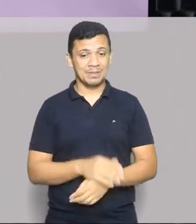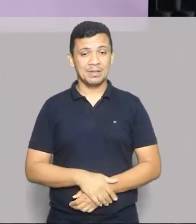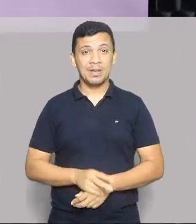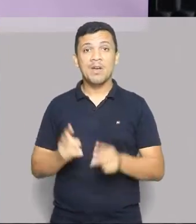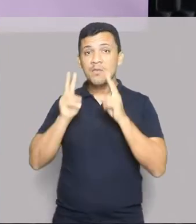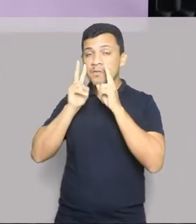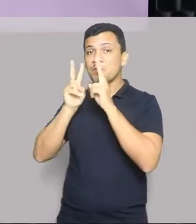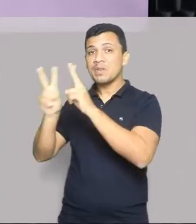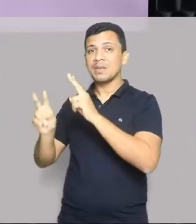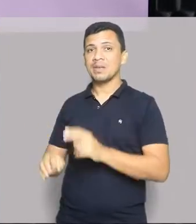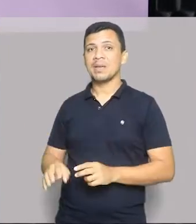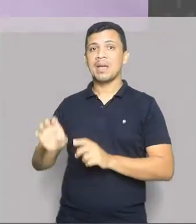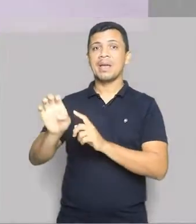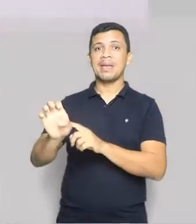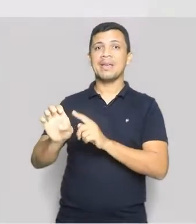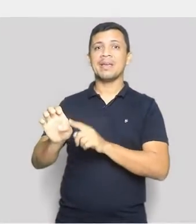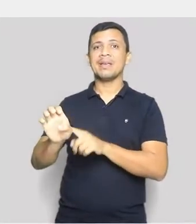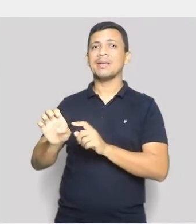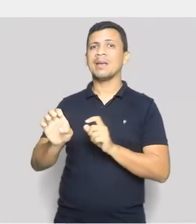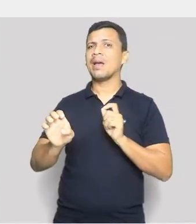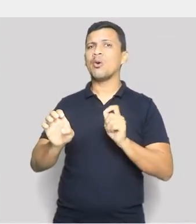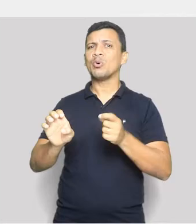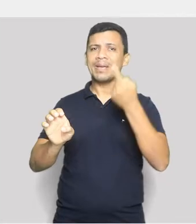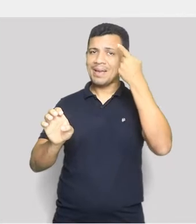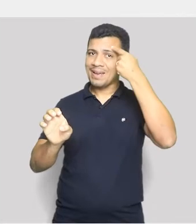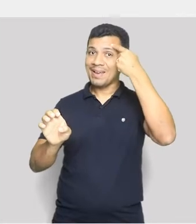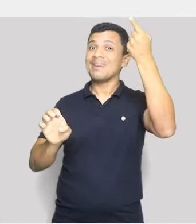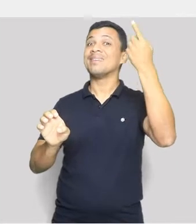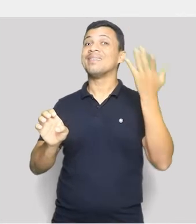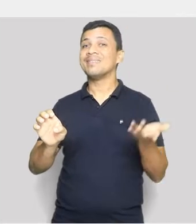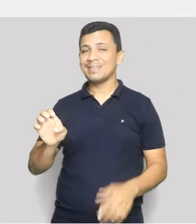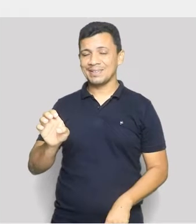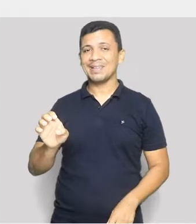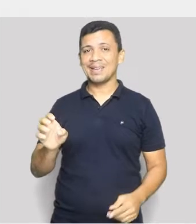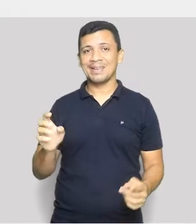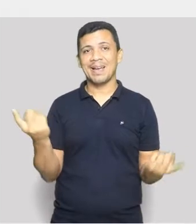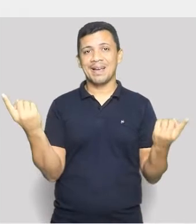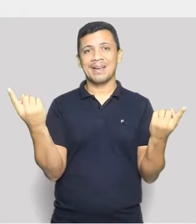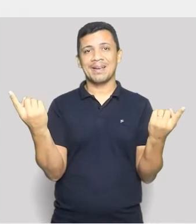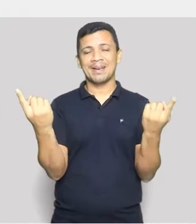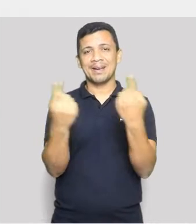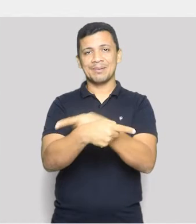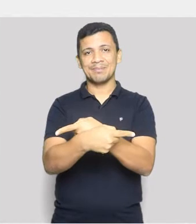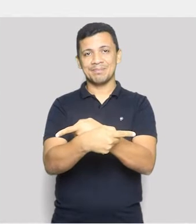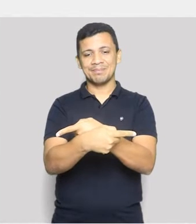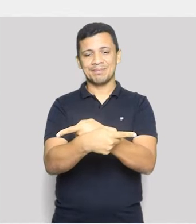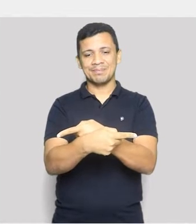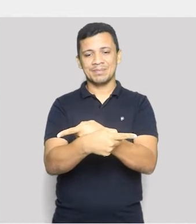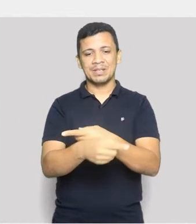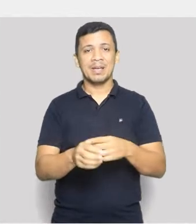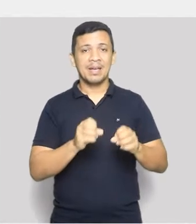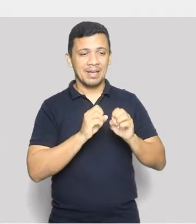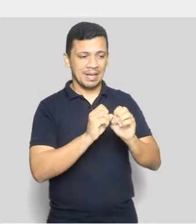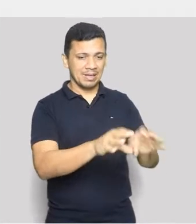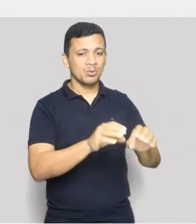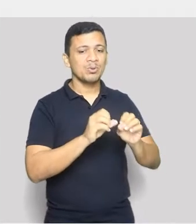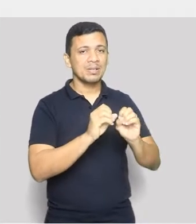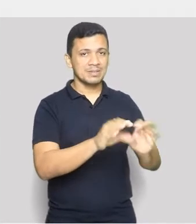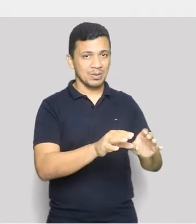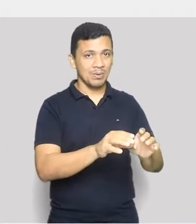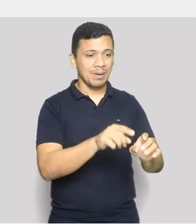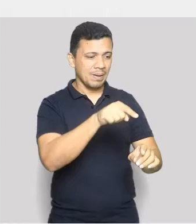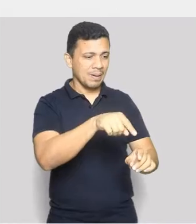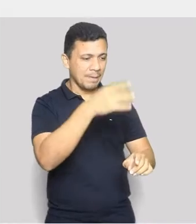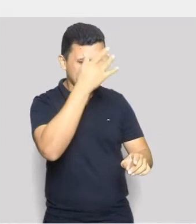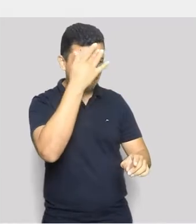aqui, nesse caso, tem um valor adversativo, não é, gente? Certo? Olha só. Educação é aquilo que a maior parte das